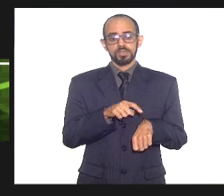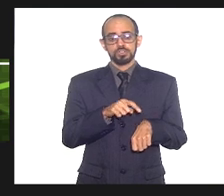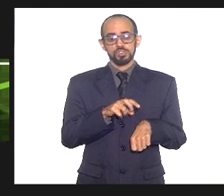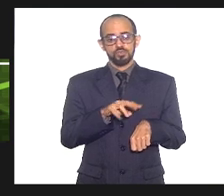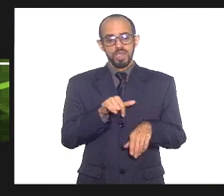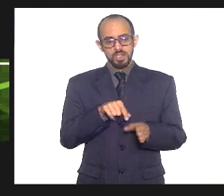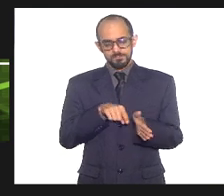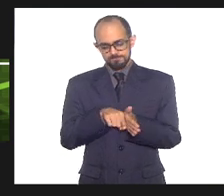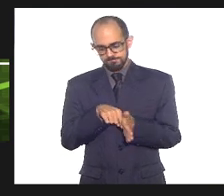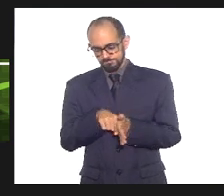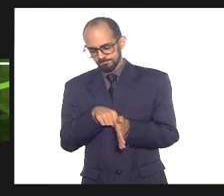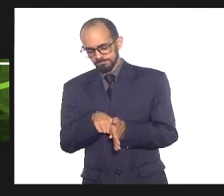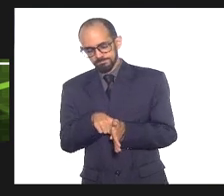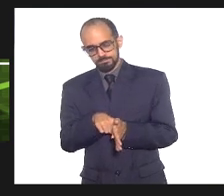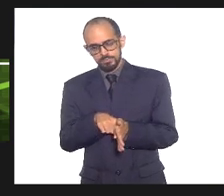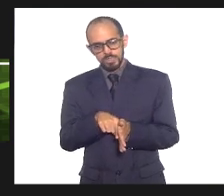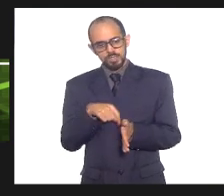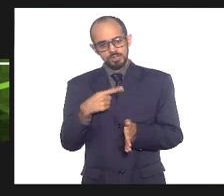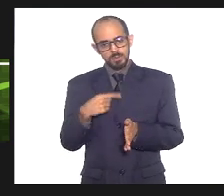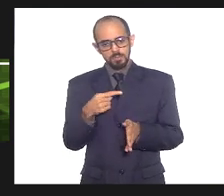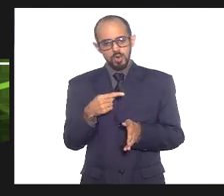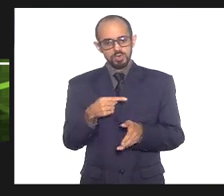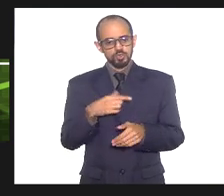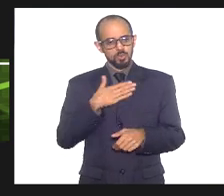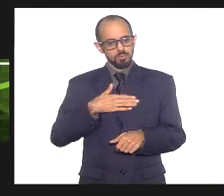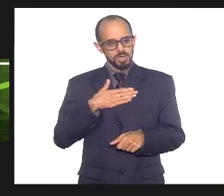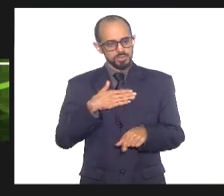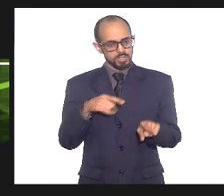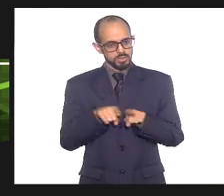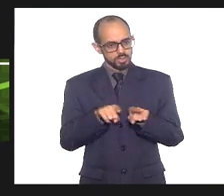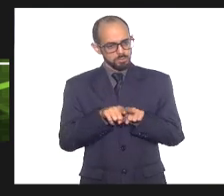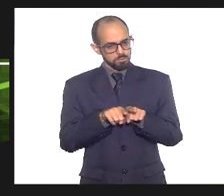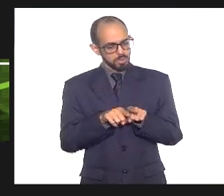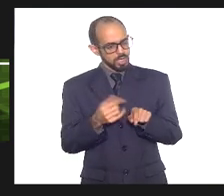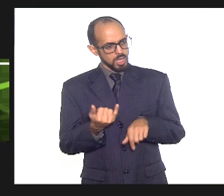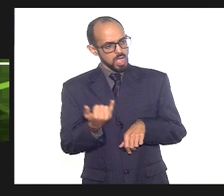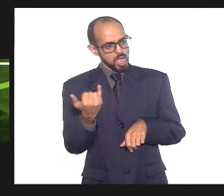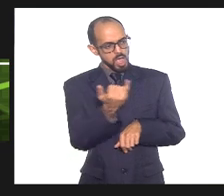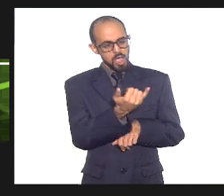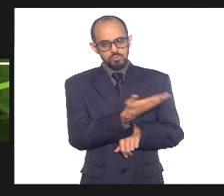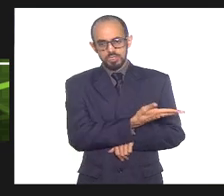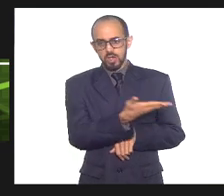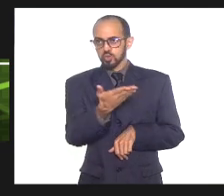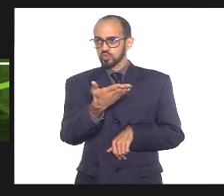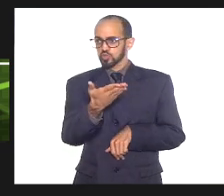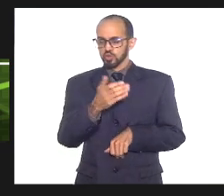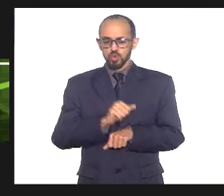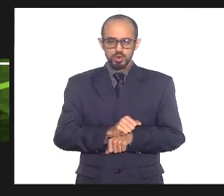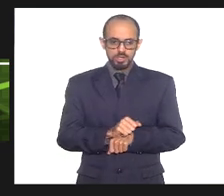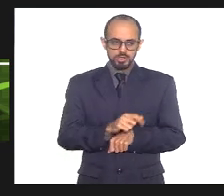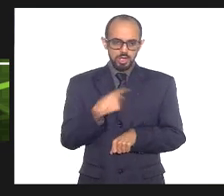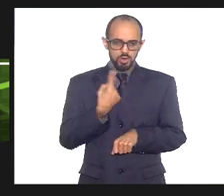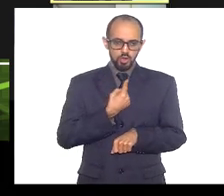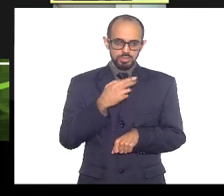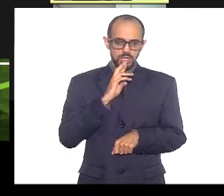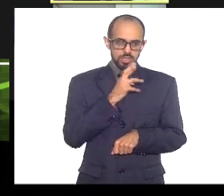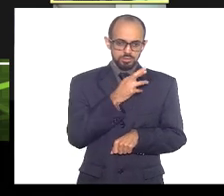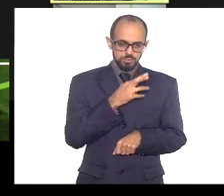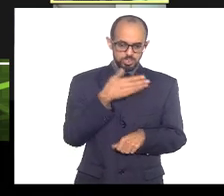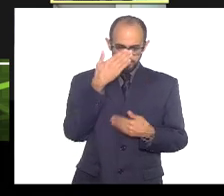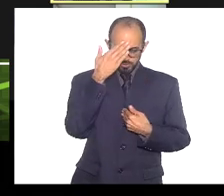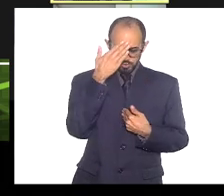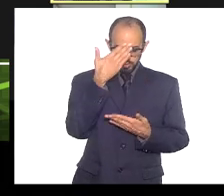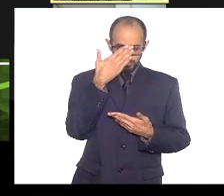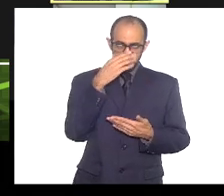iremos averiguar e, com o maior prazer, comunicaremos aos senhores o nosso posicionamento, a nossa resposta. Muito